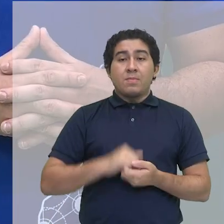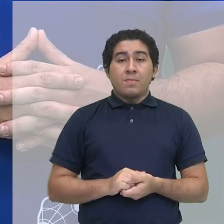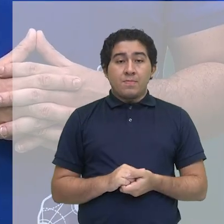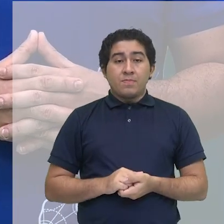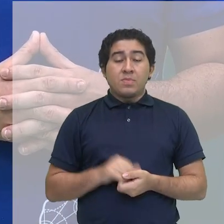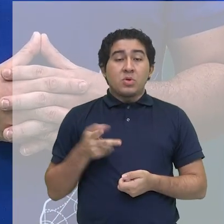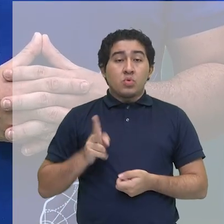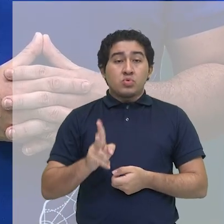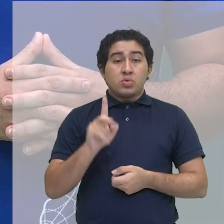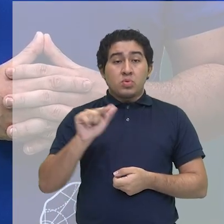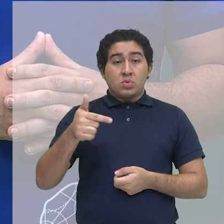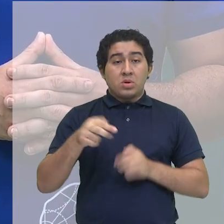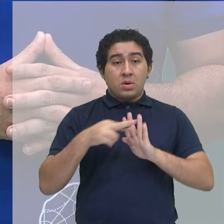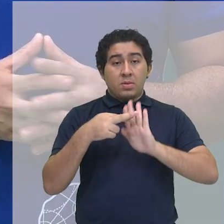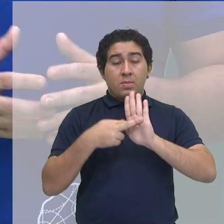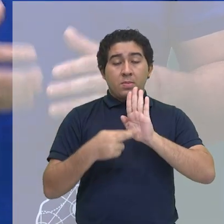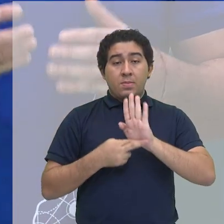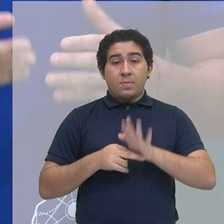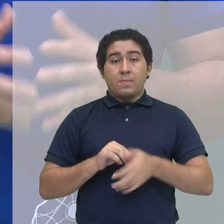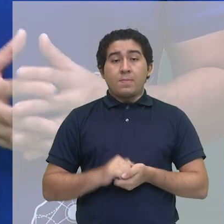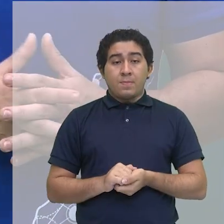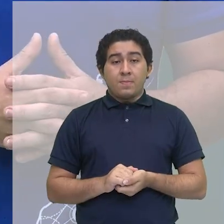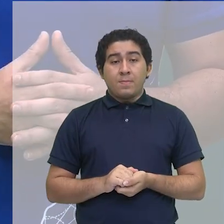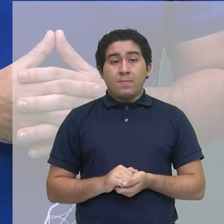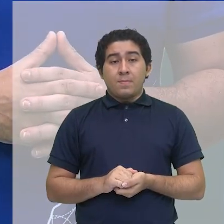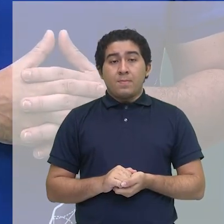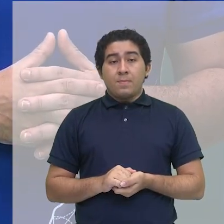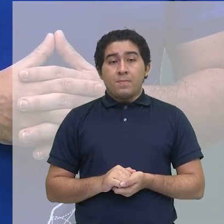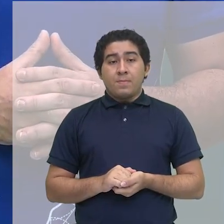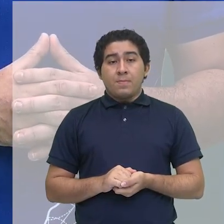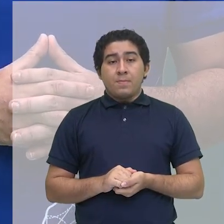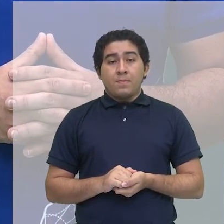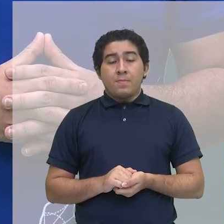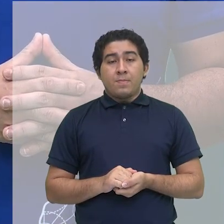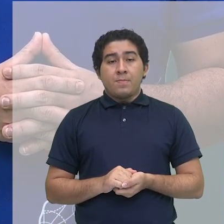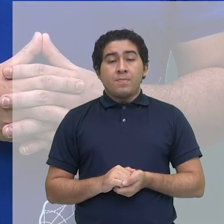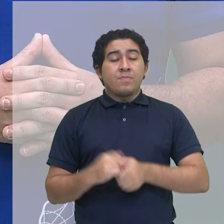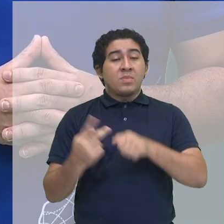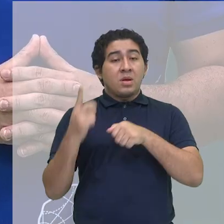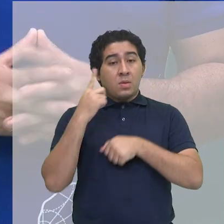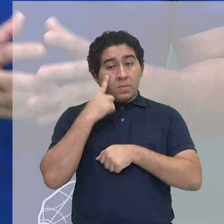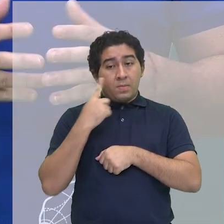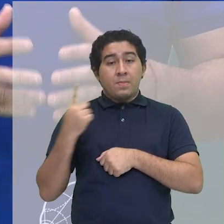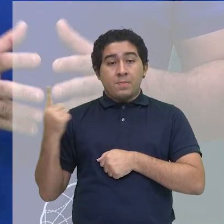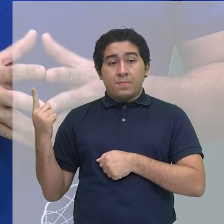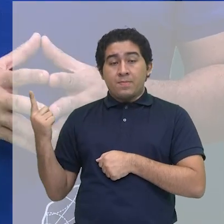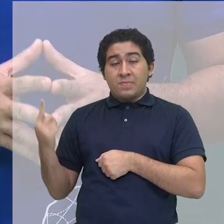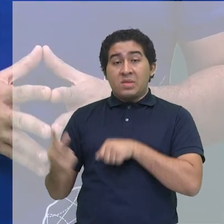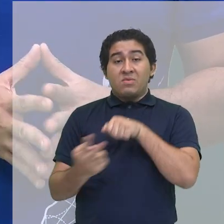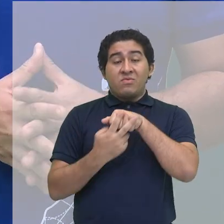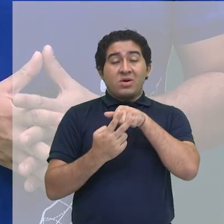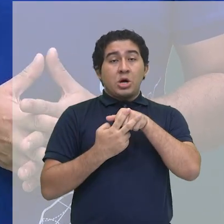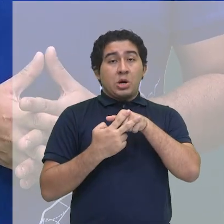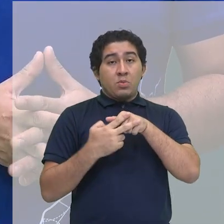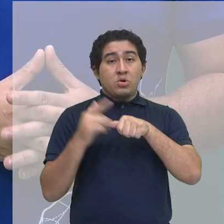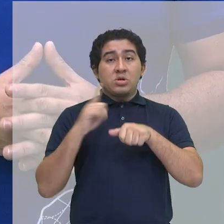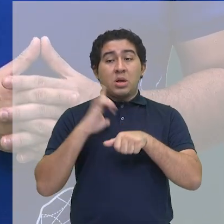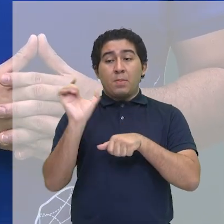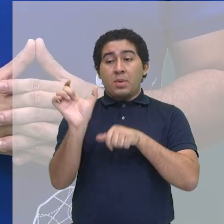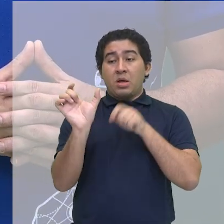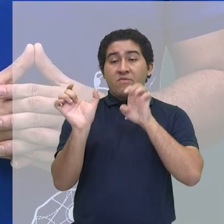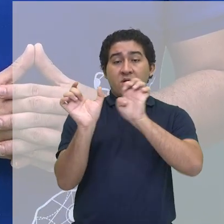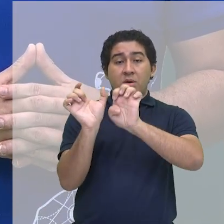com as exceções. A próxima exceção que eu trago para vocês é essa aqui, ó. Verbos terminados